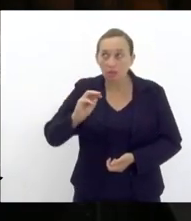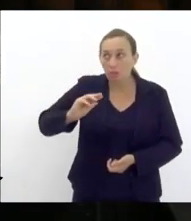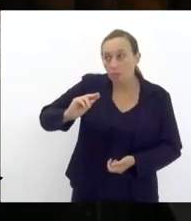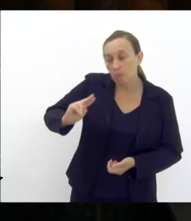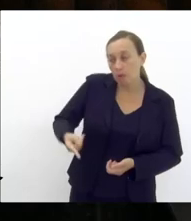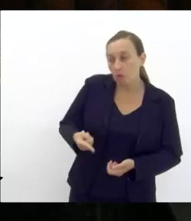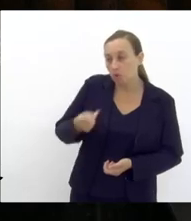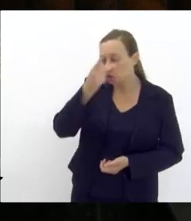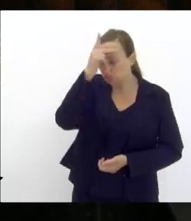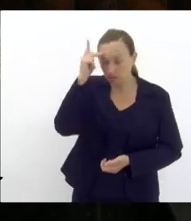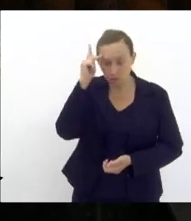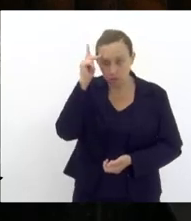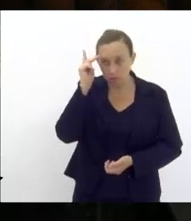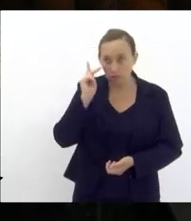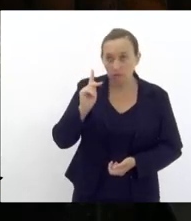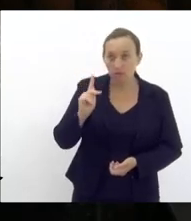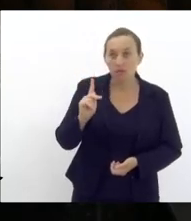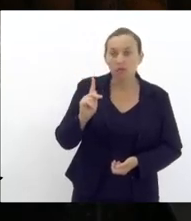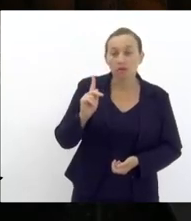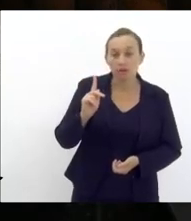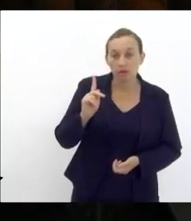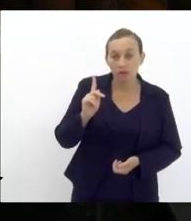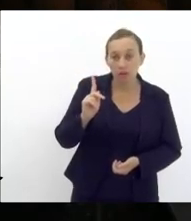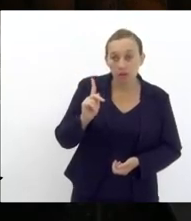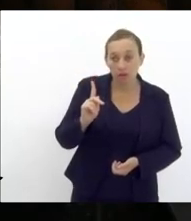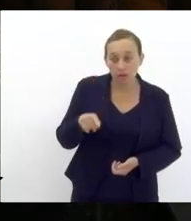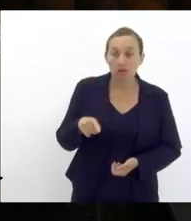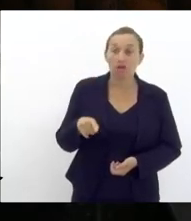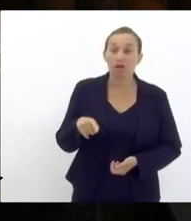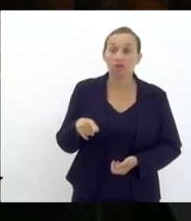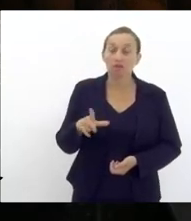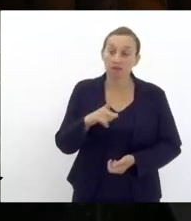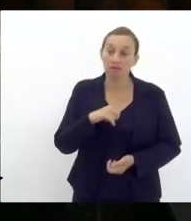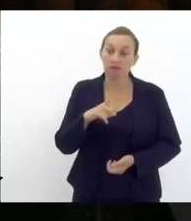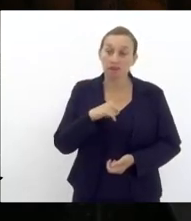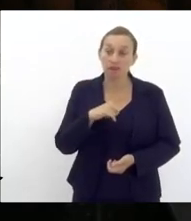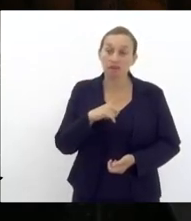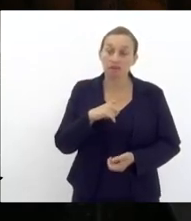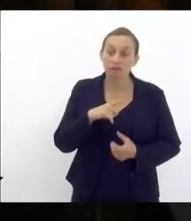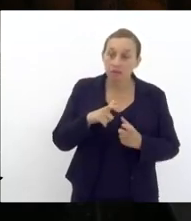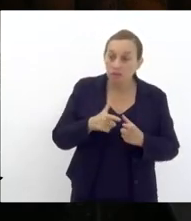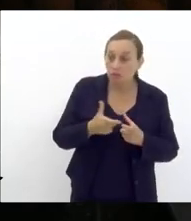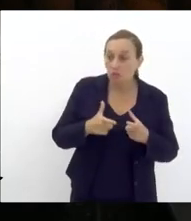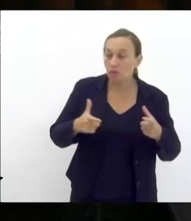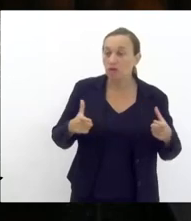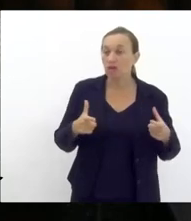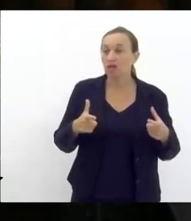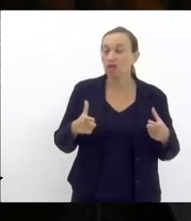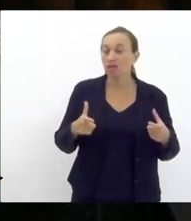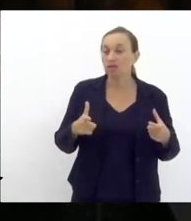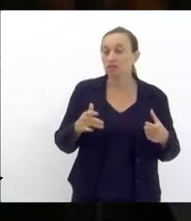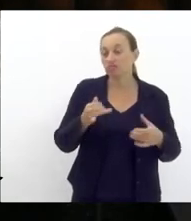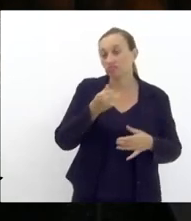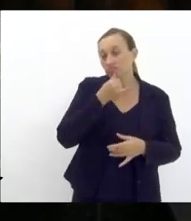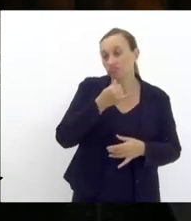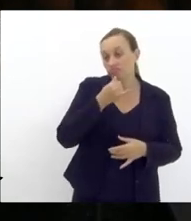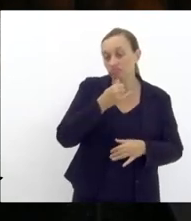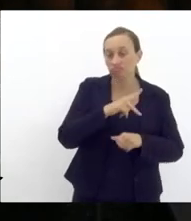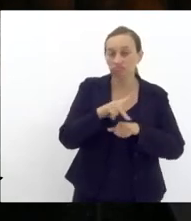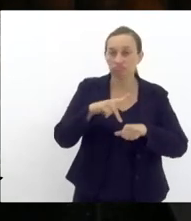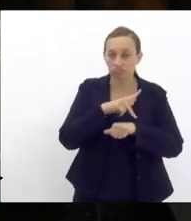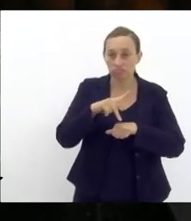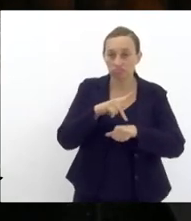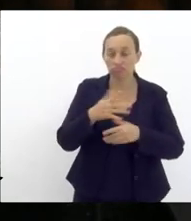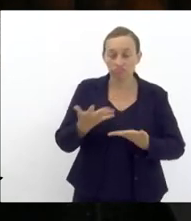de pessoas é o suficiente para ser um grande drama desse país